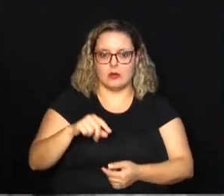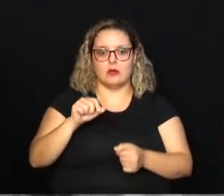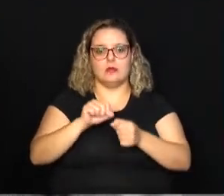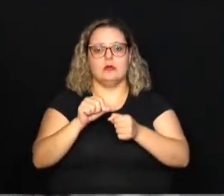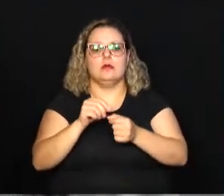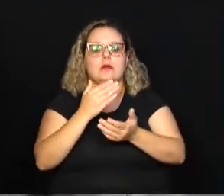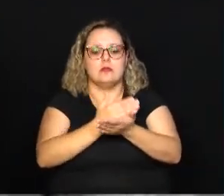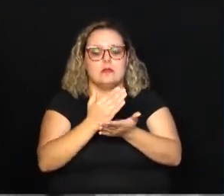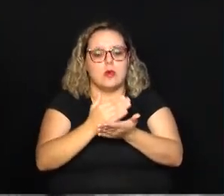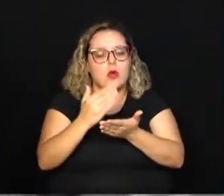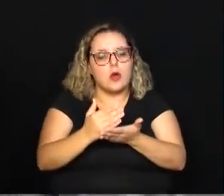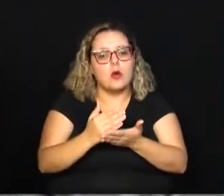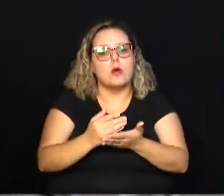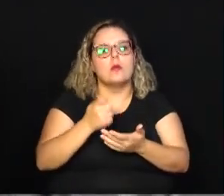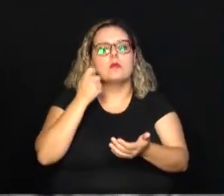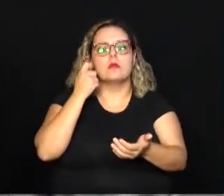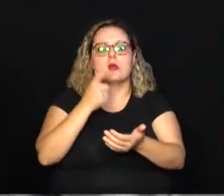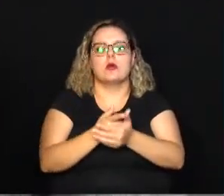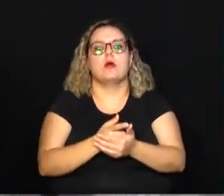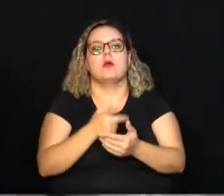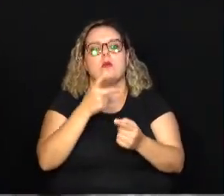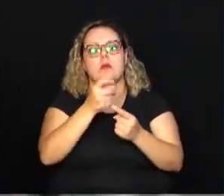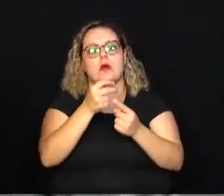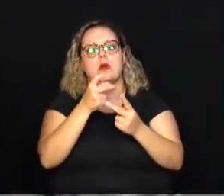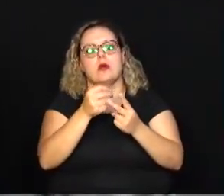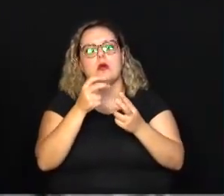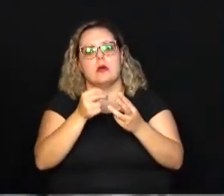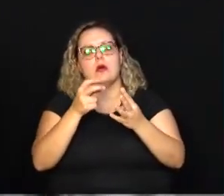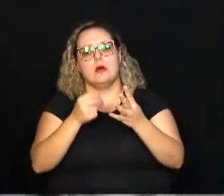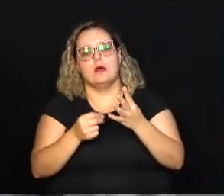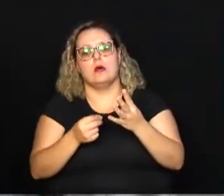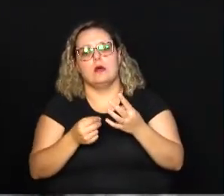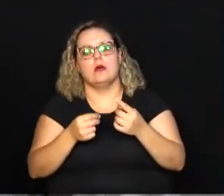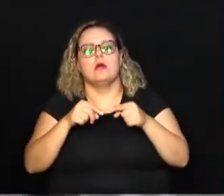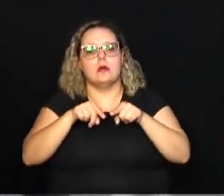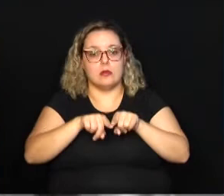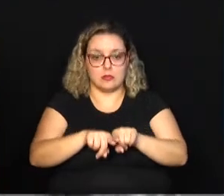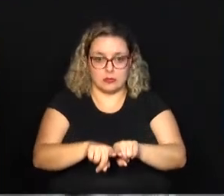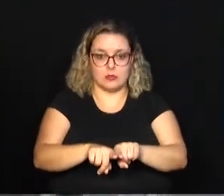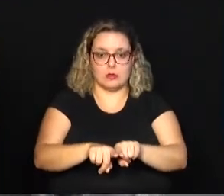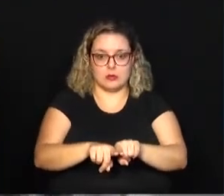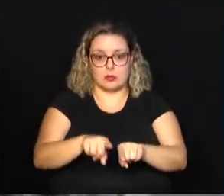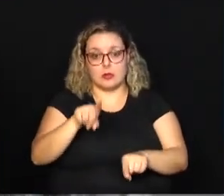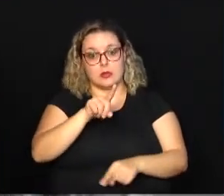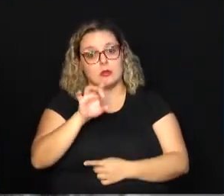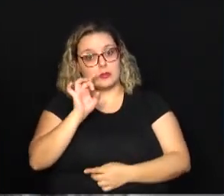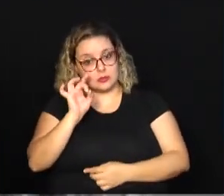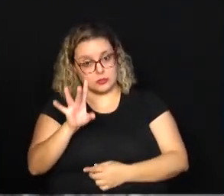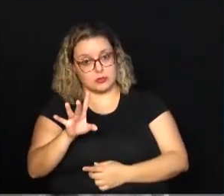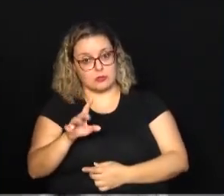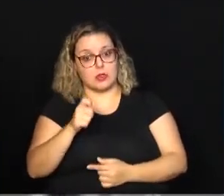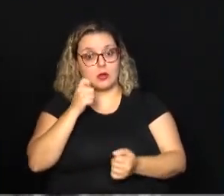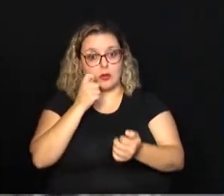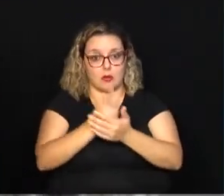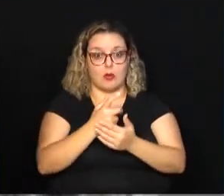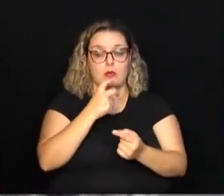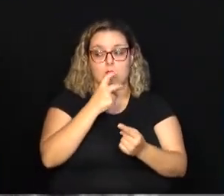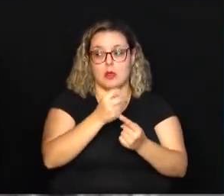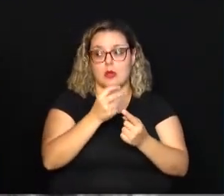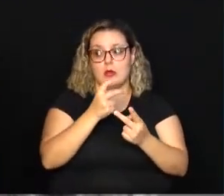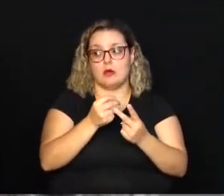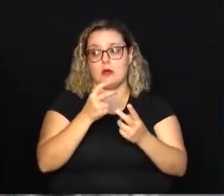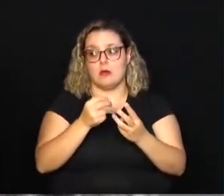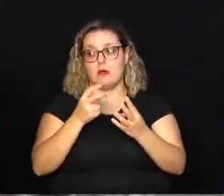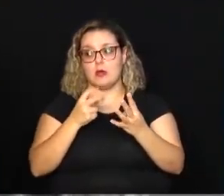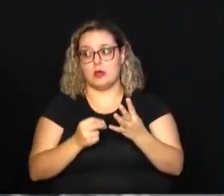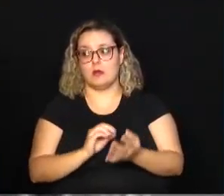governos estaduais e das prefeituras que toparem entrar num consórcio desse, não apenas para adquirir a vacina, mas também para adquirir a